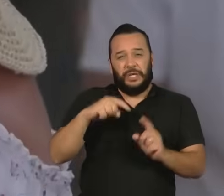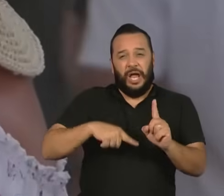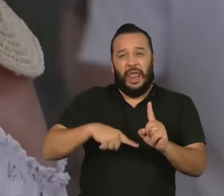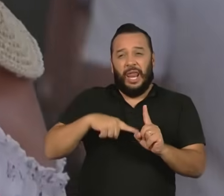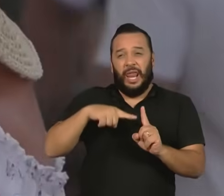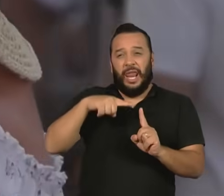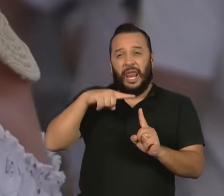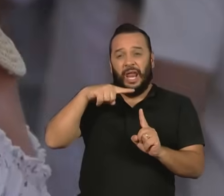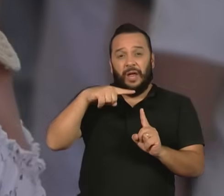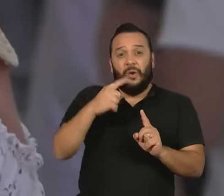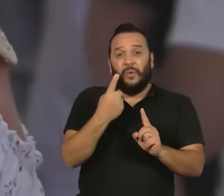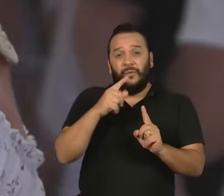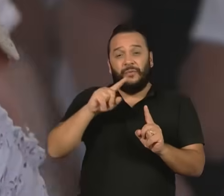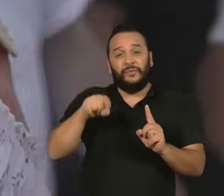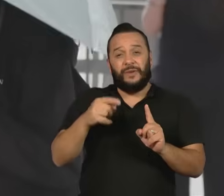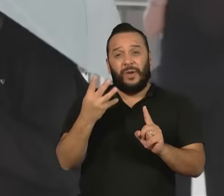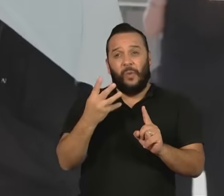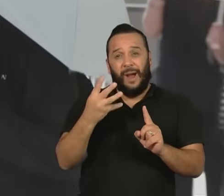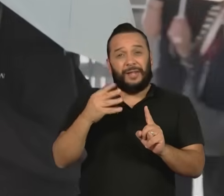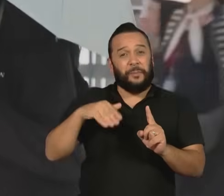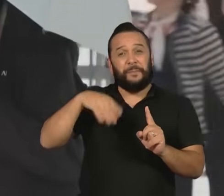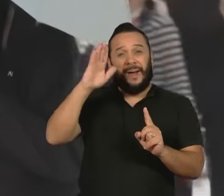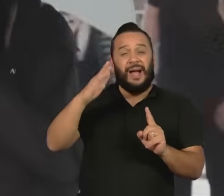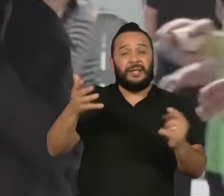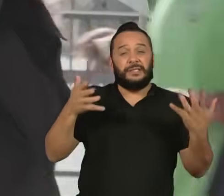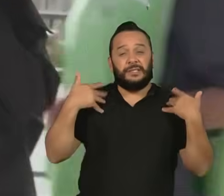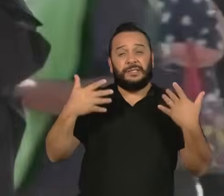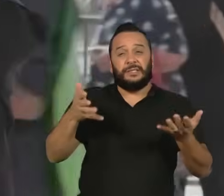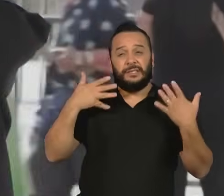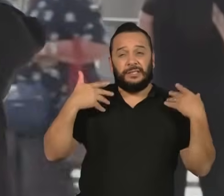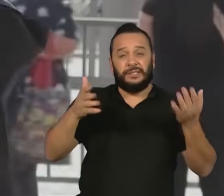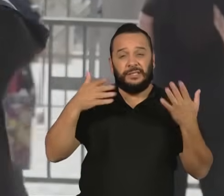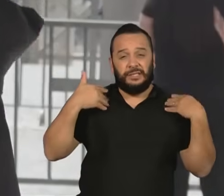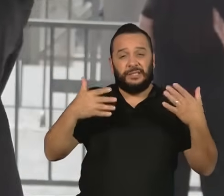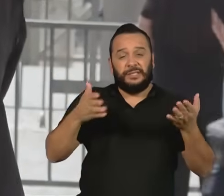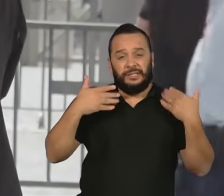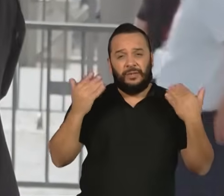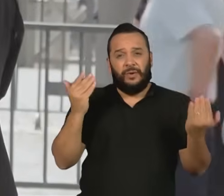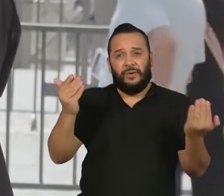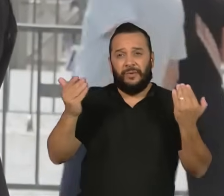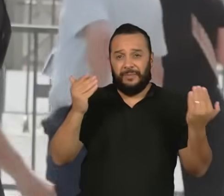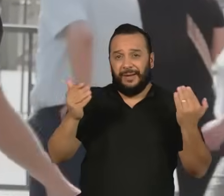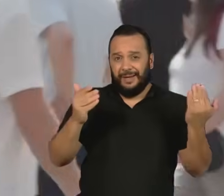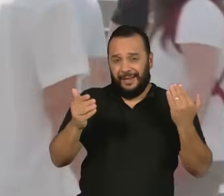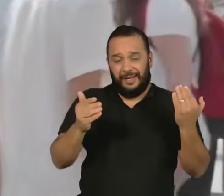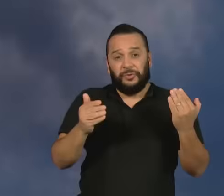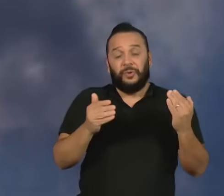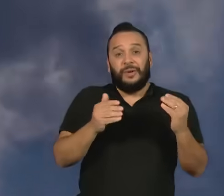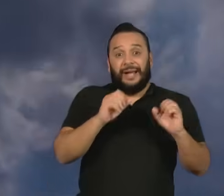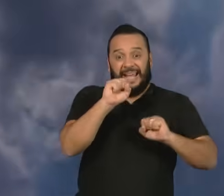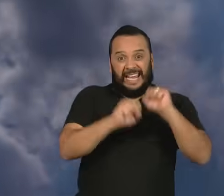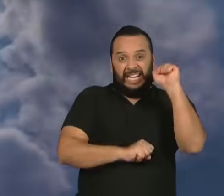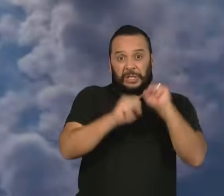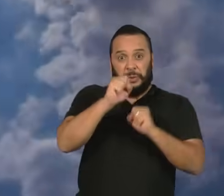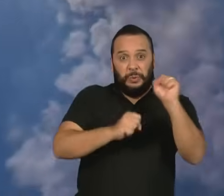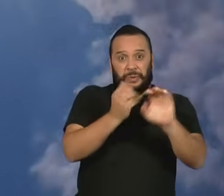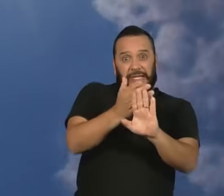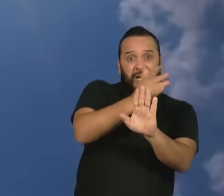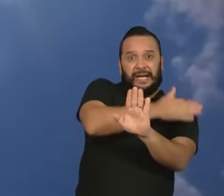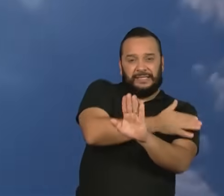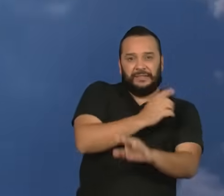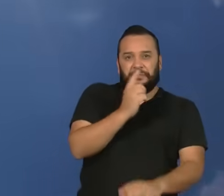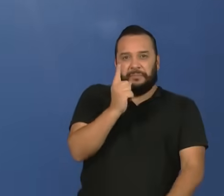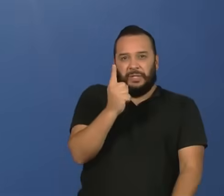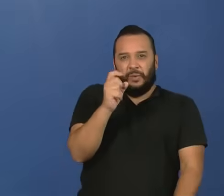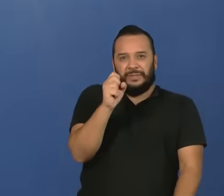ficaram 1,4 graus Celsius mais altas em relação ao período pré-industrial, entre